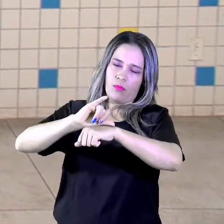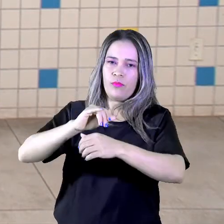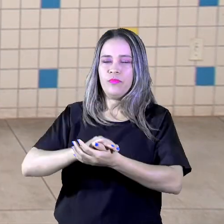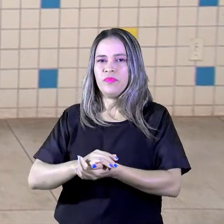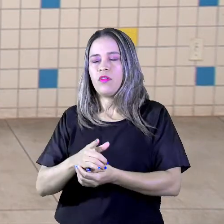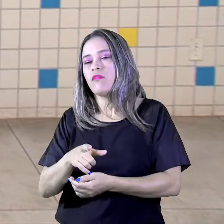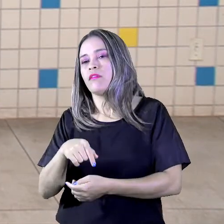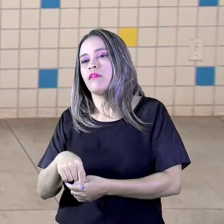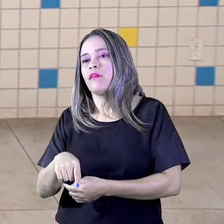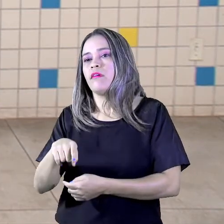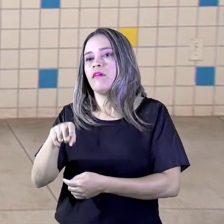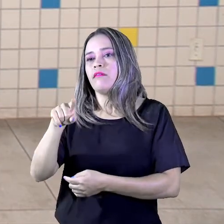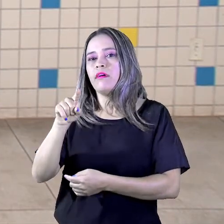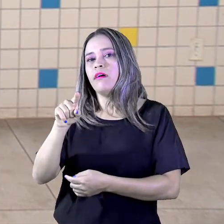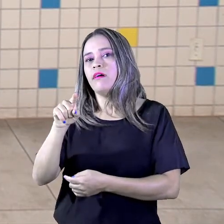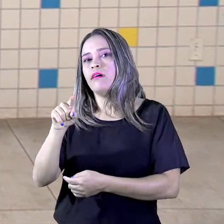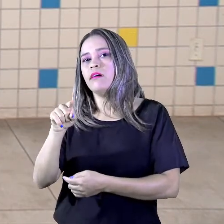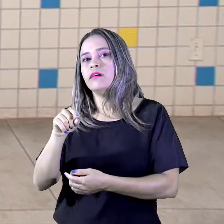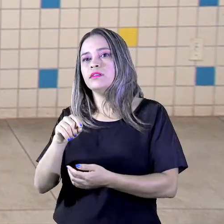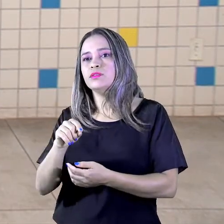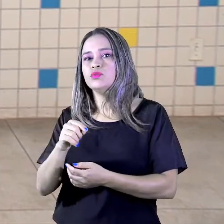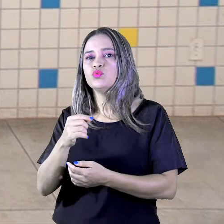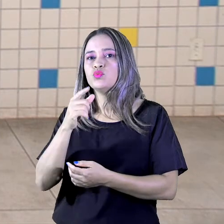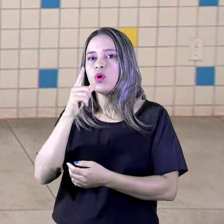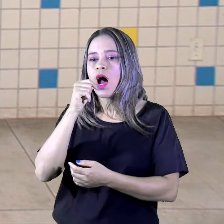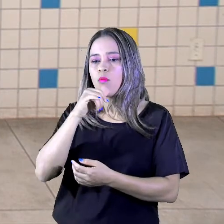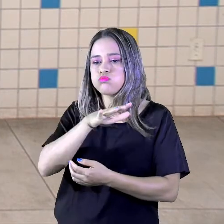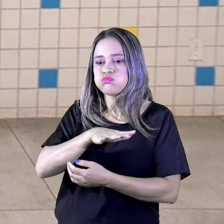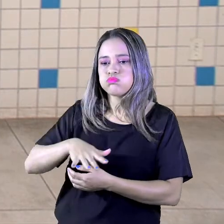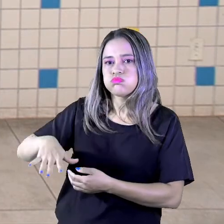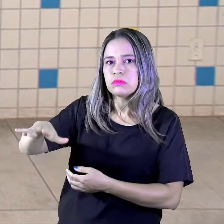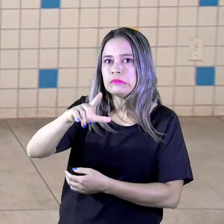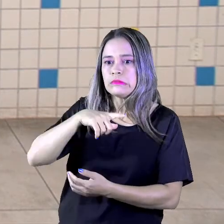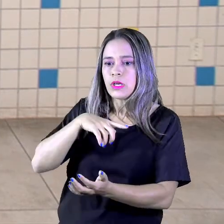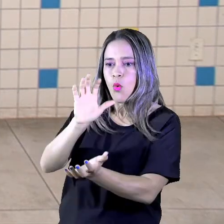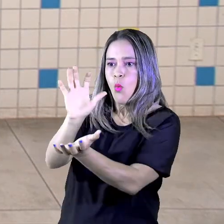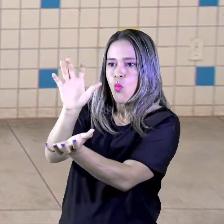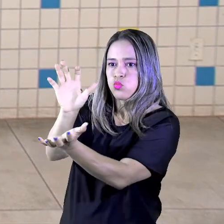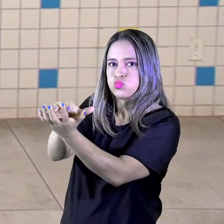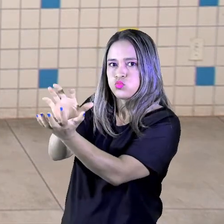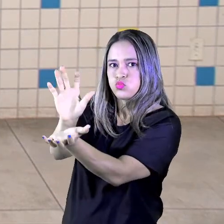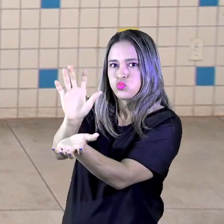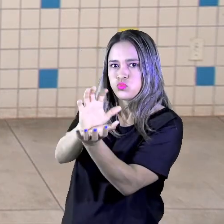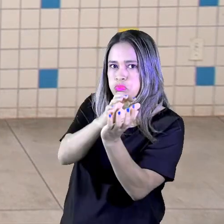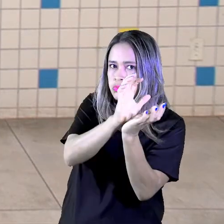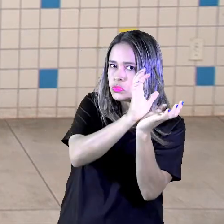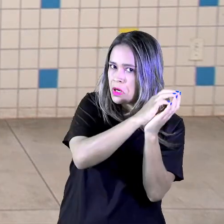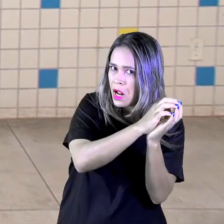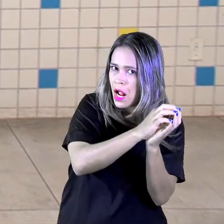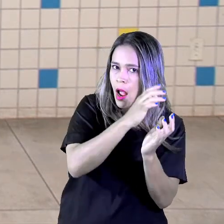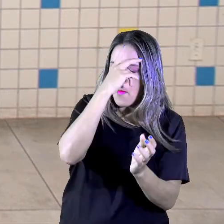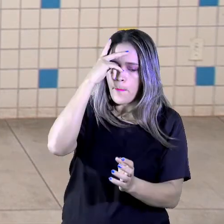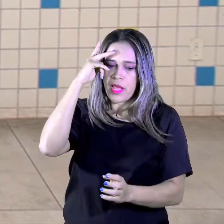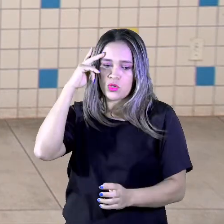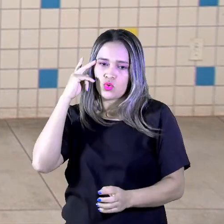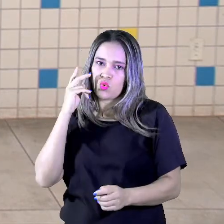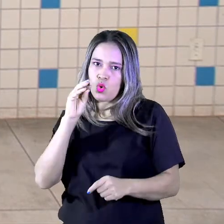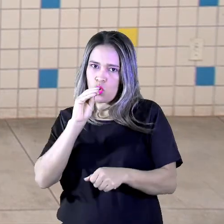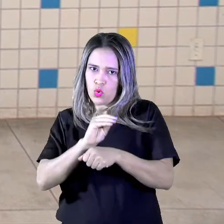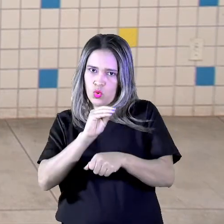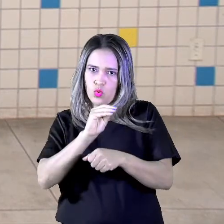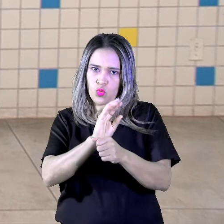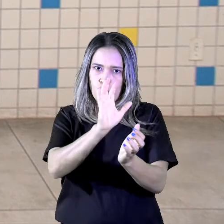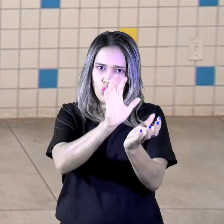aquário e lá nós temos uns jacarés. E esse tratador desse jacaré